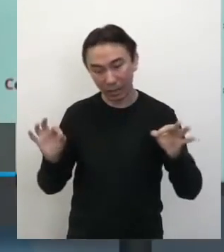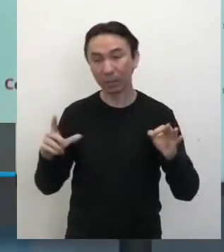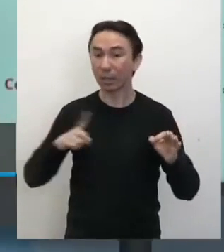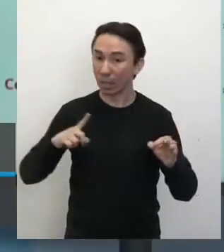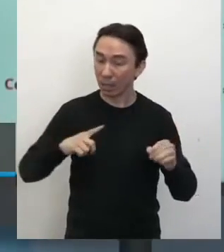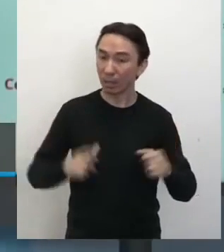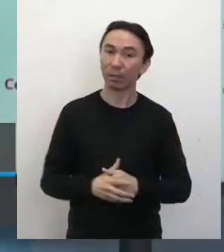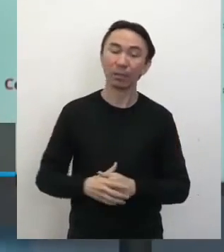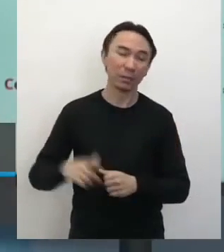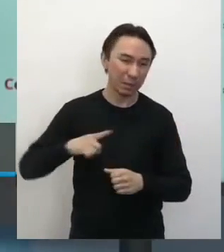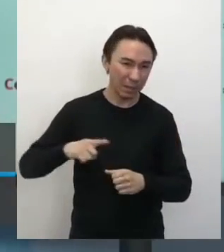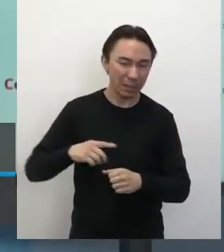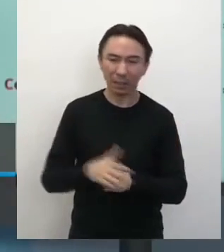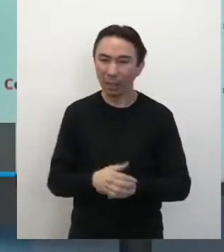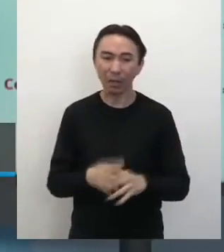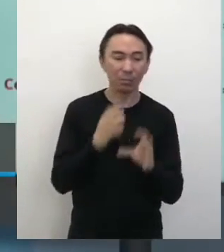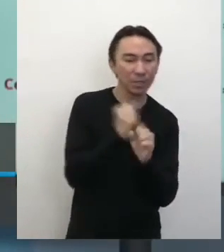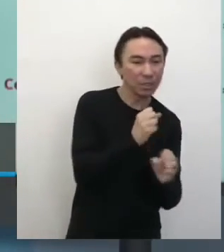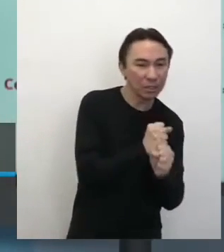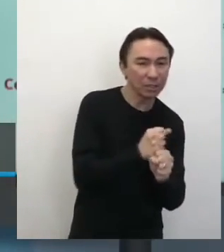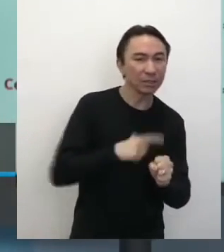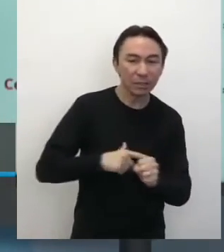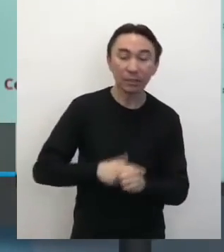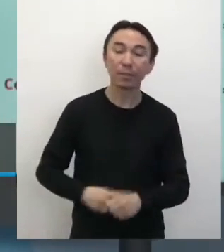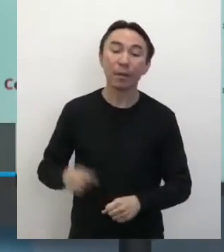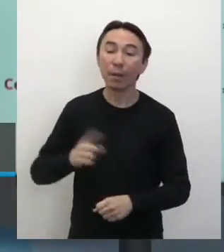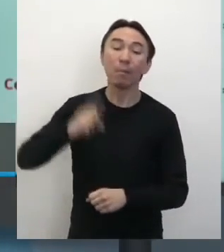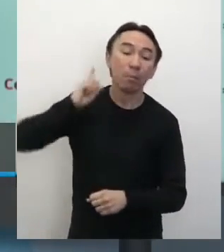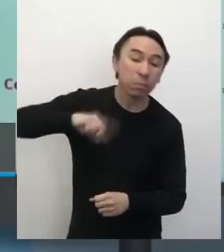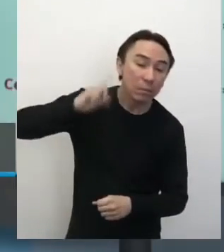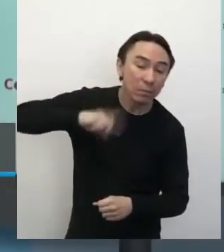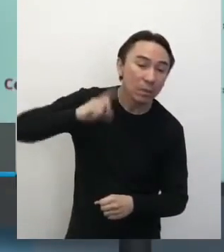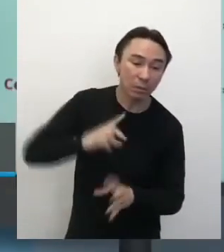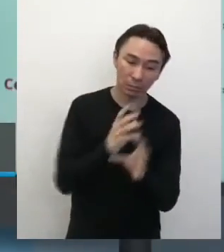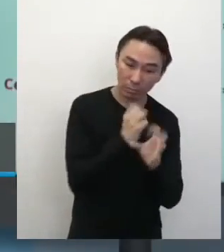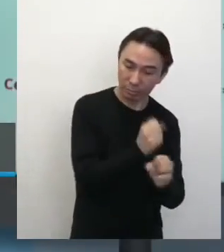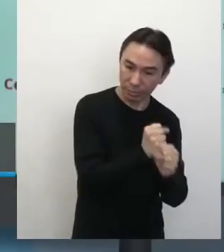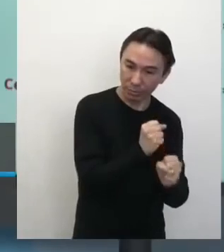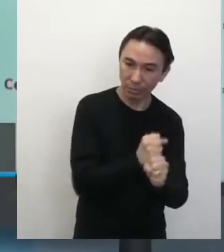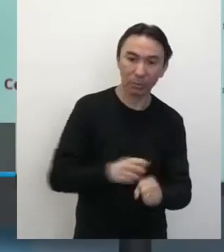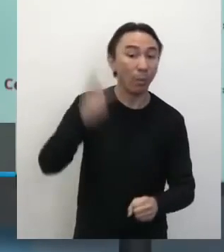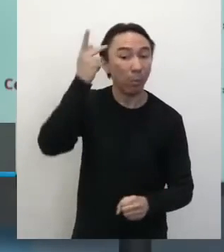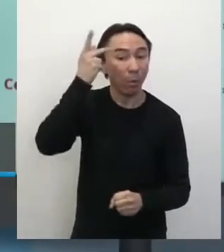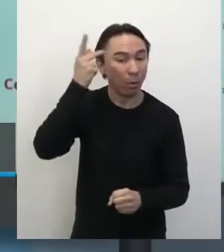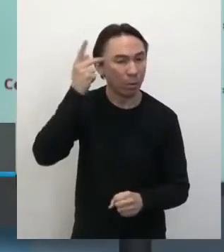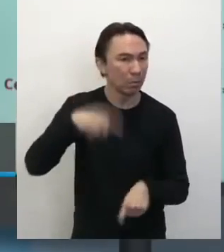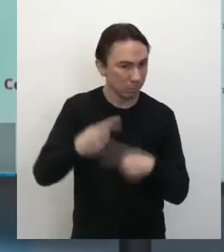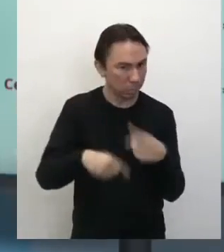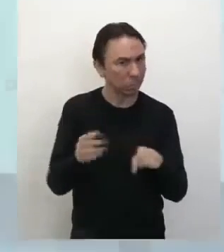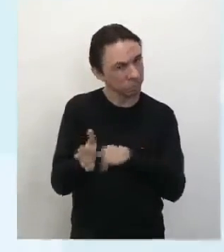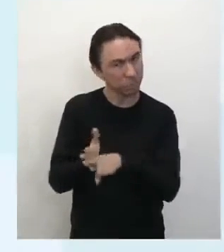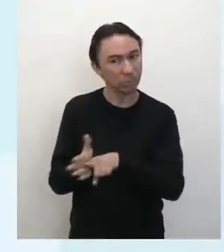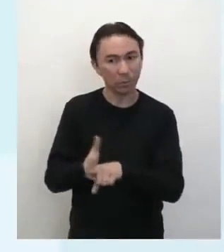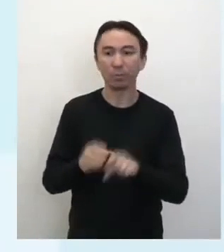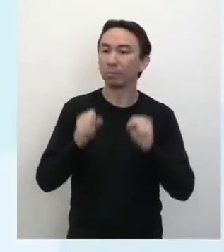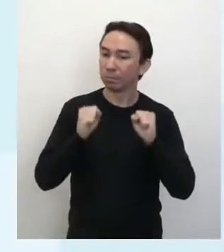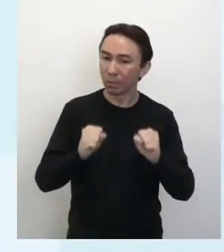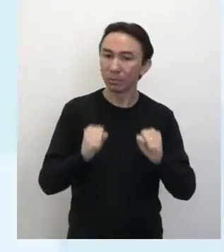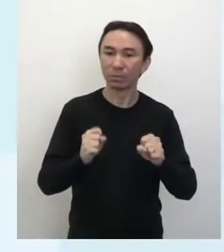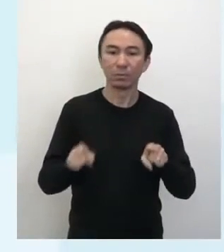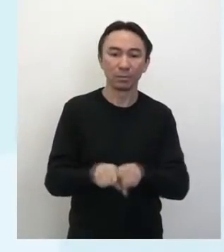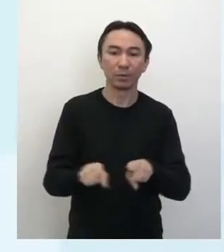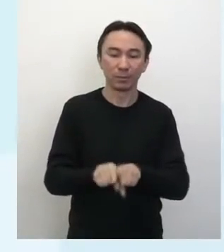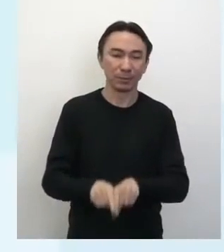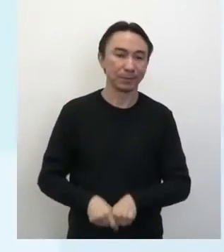né? Se eu não me engano, um é o dobro do outro, mas aí você pode pesquisar também, hein? Não esquece, você pode ver isso daí. Então olha o que nós temos